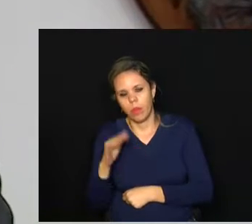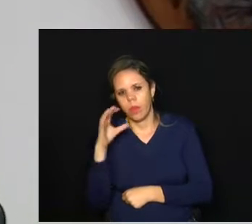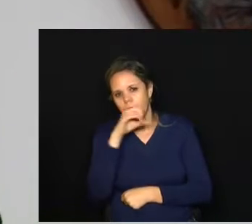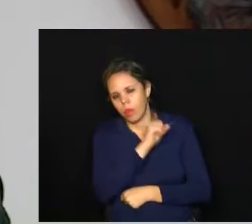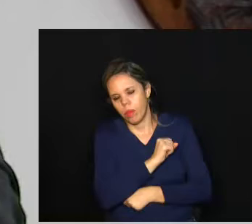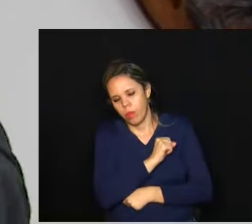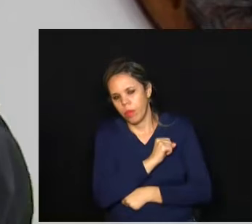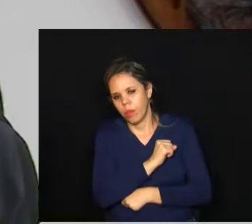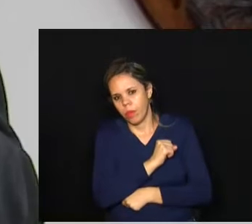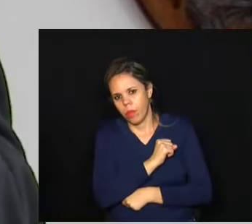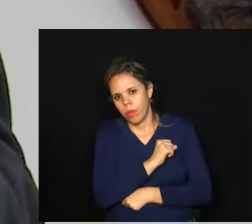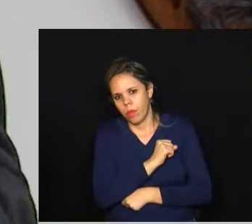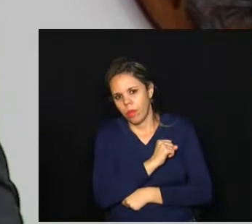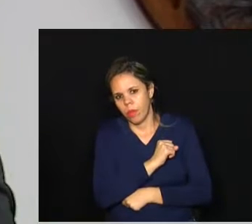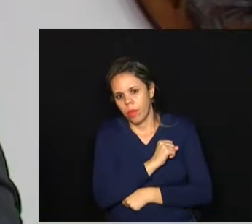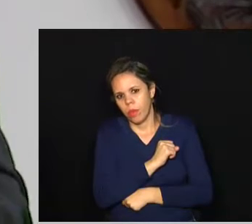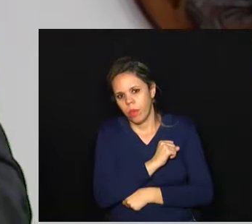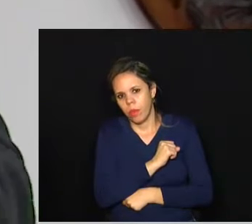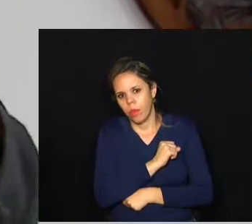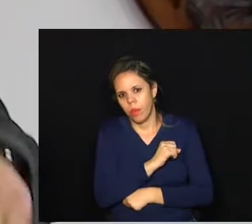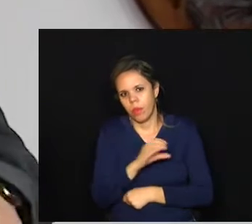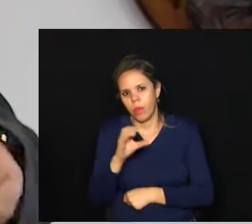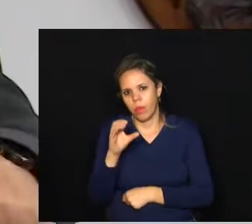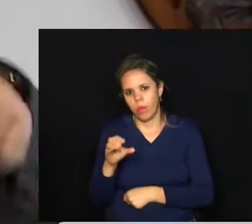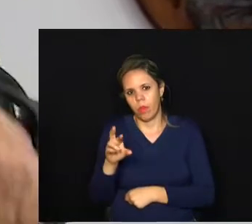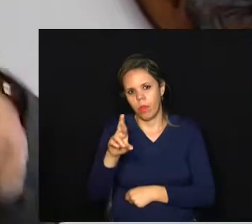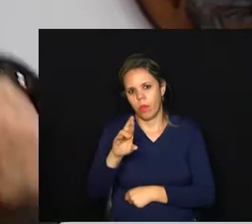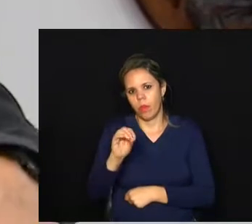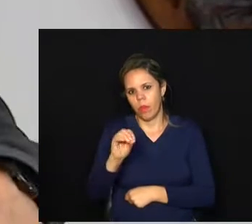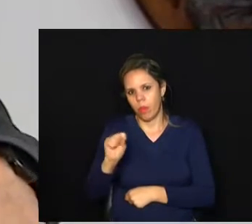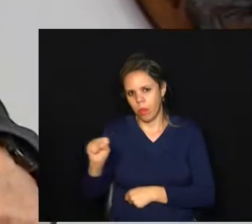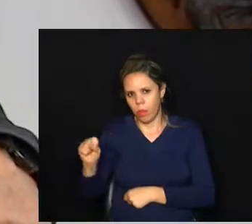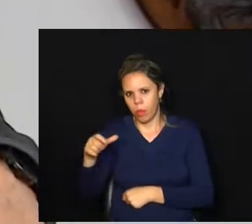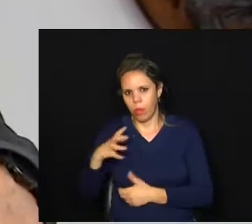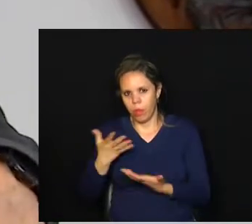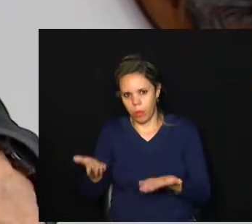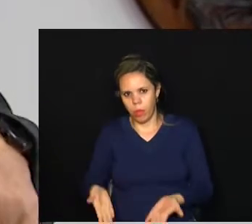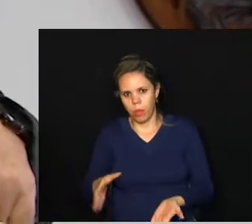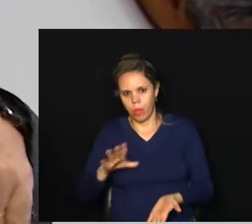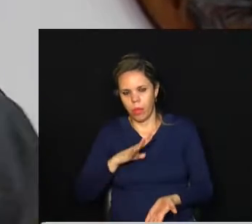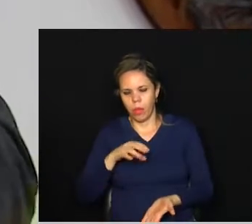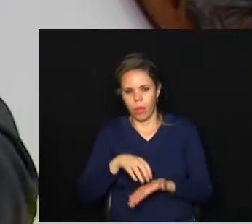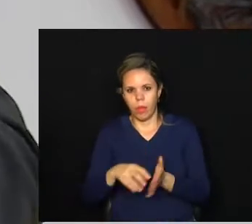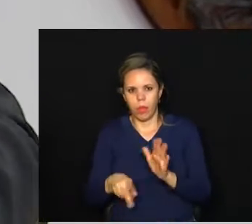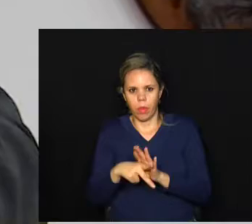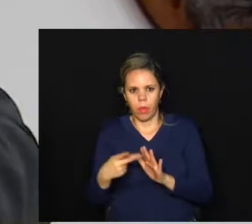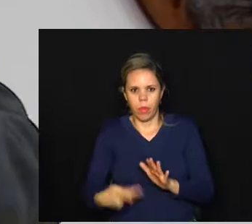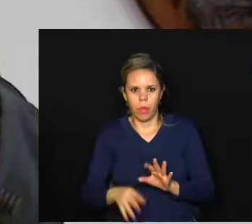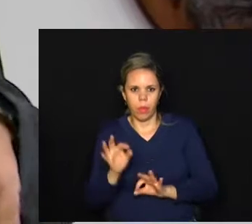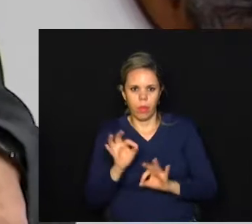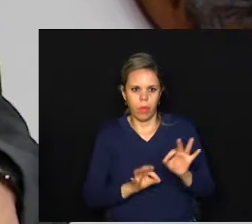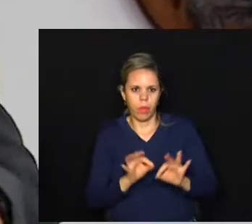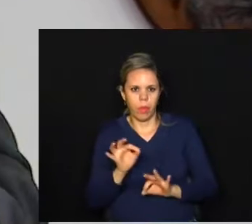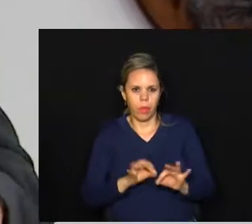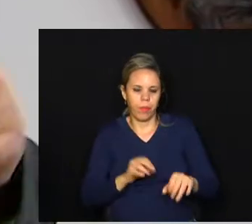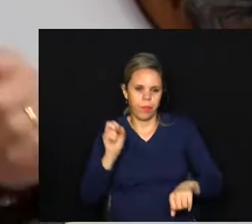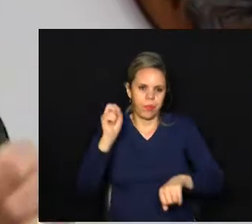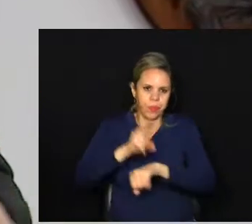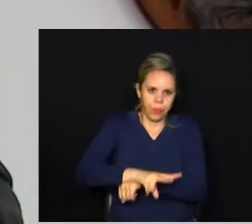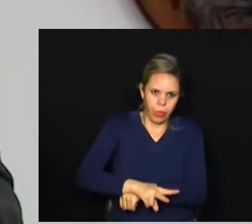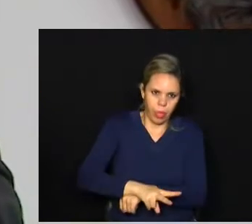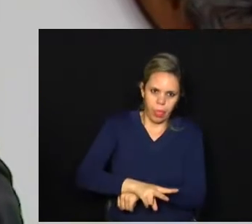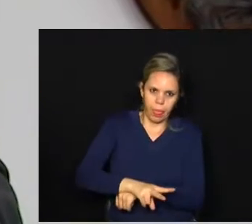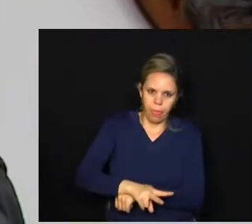rapidamente possível, que é a situação do CROSS, que nós queremos ele aqui na cidade de Campinas, que é a regulação de vagas